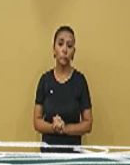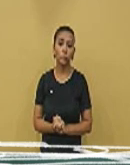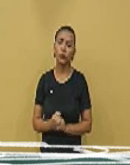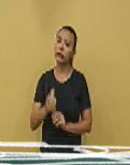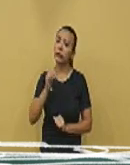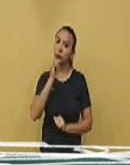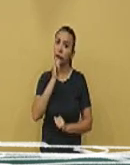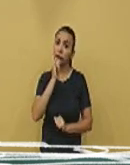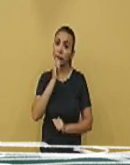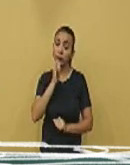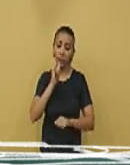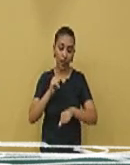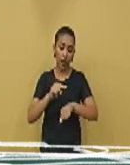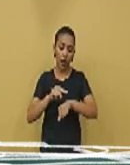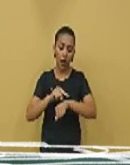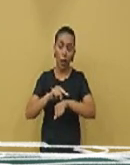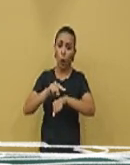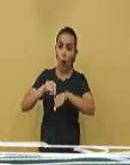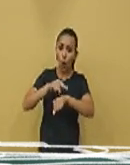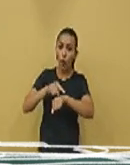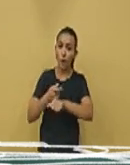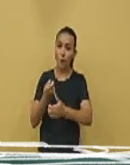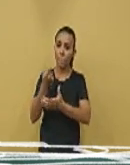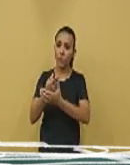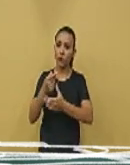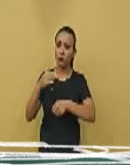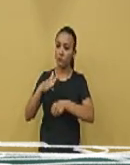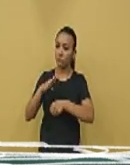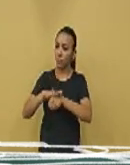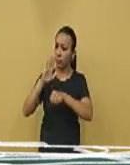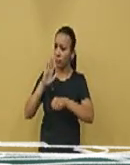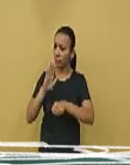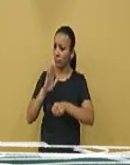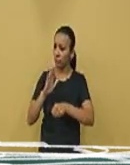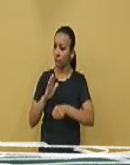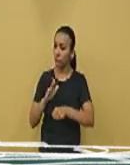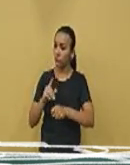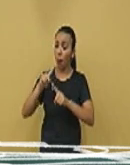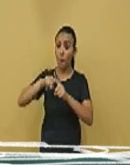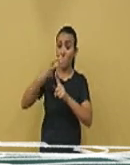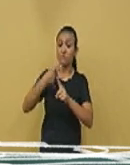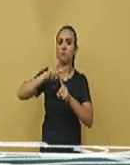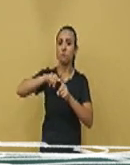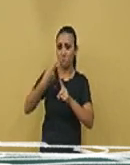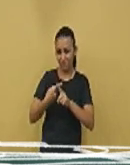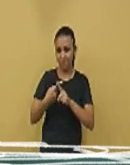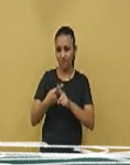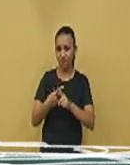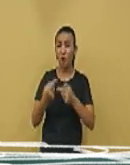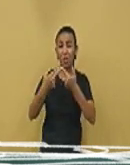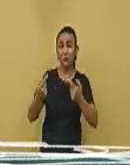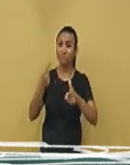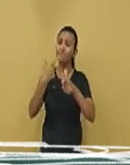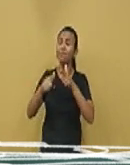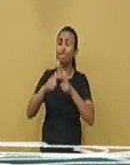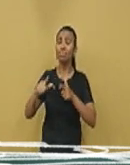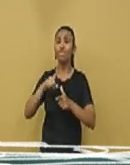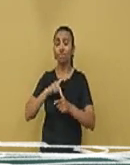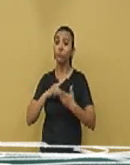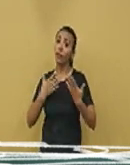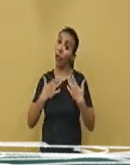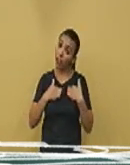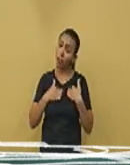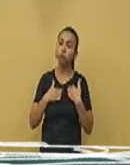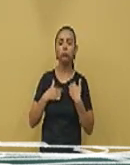a hora extra? Né? Então, são vários pontos que aparecem quando a gente começa a falar dessa questão. Então, com muita